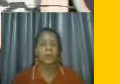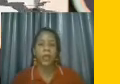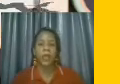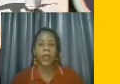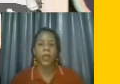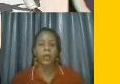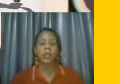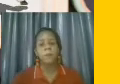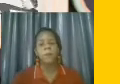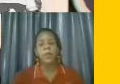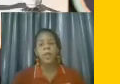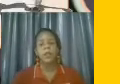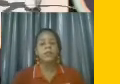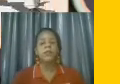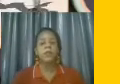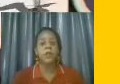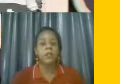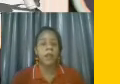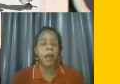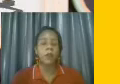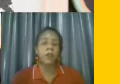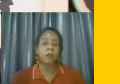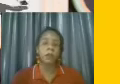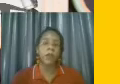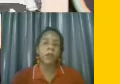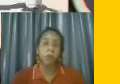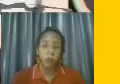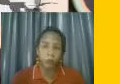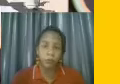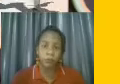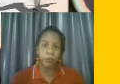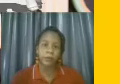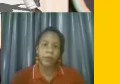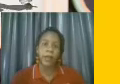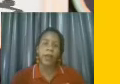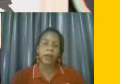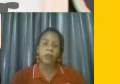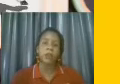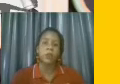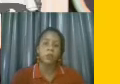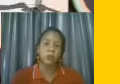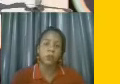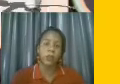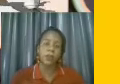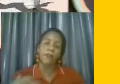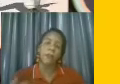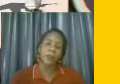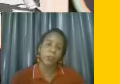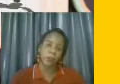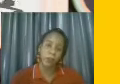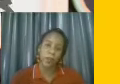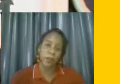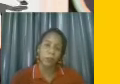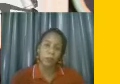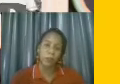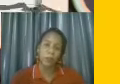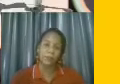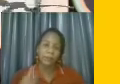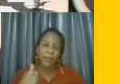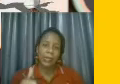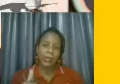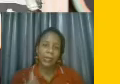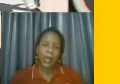as pulseiras, eles influenciaram e ajudaram muito, né, a nossa cultura da forma que a gente conhece